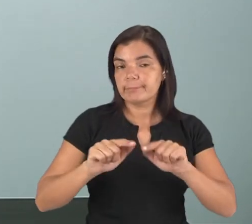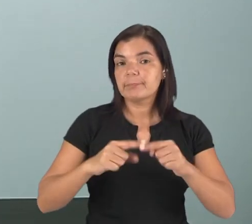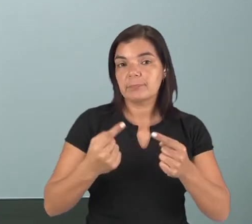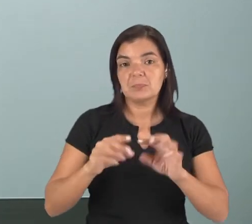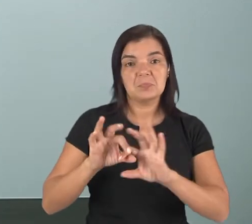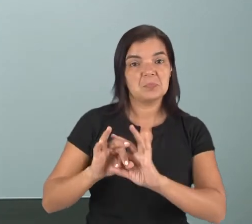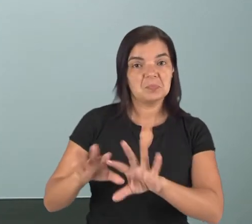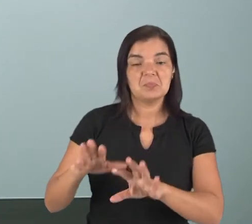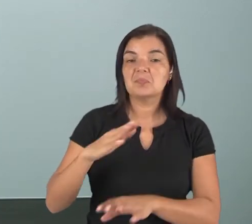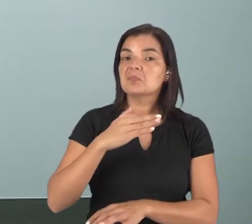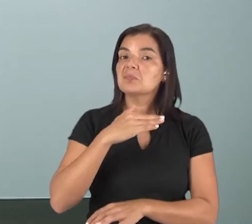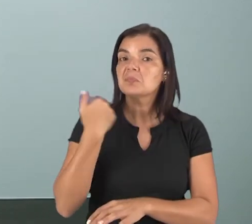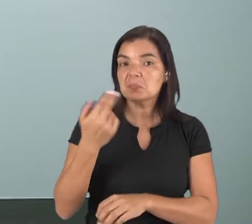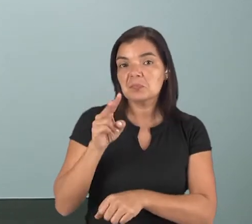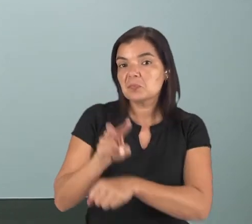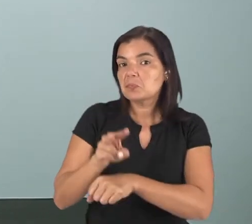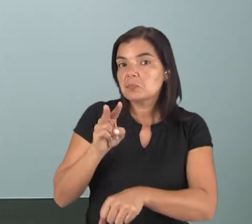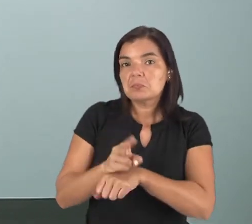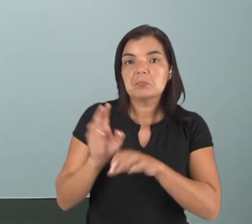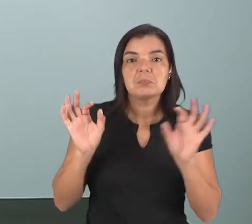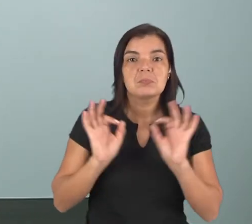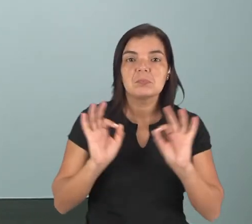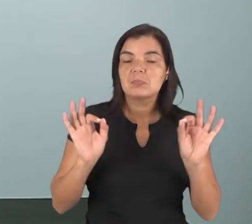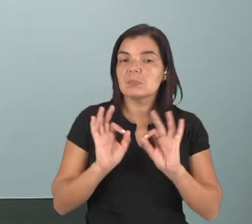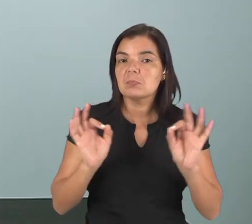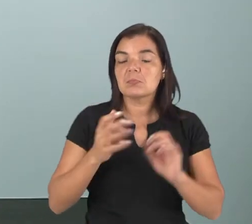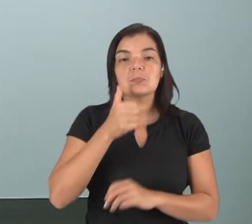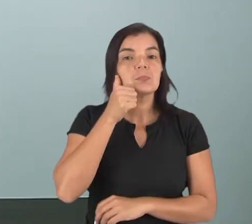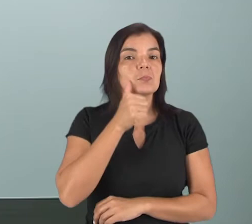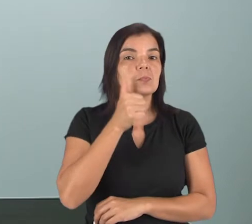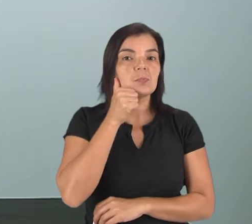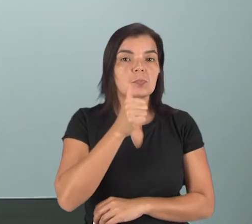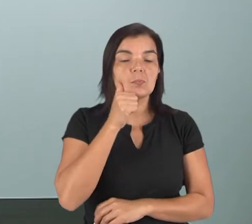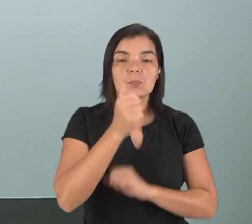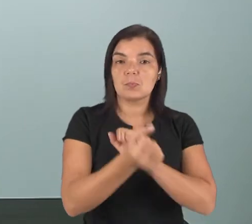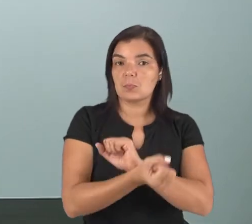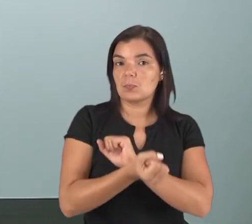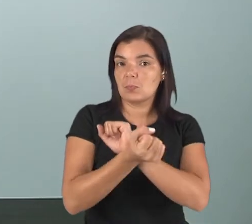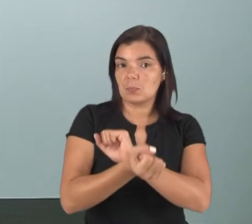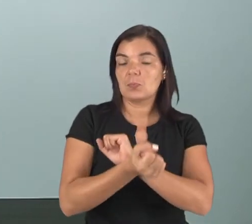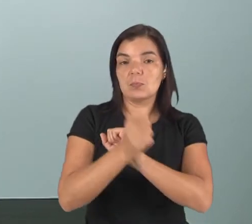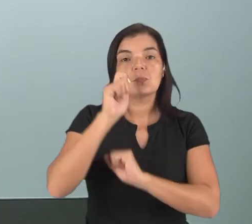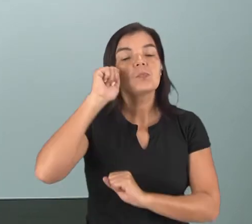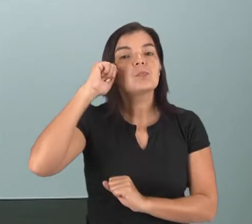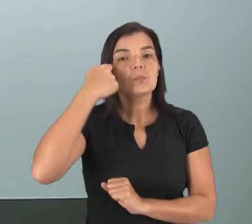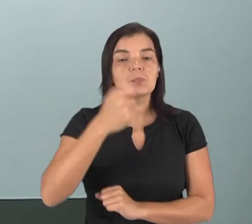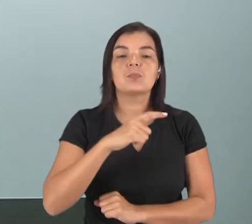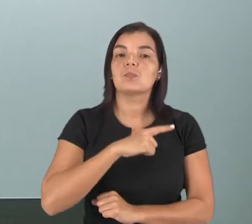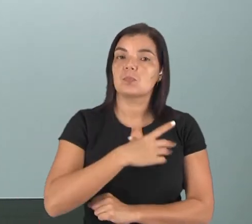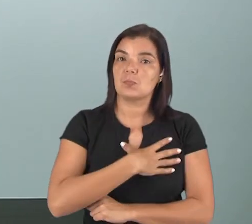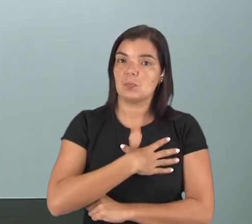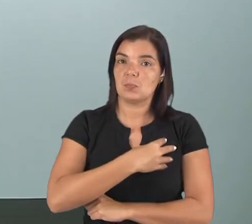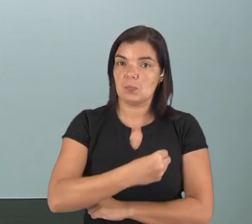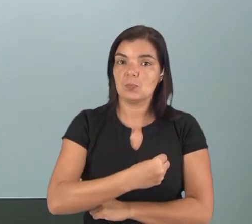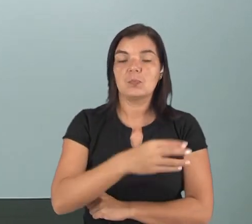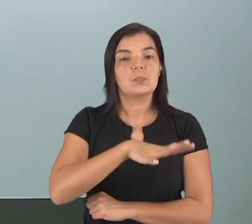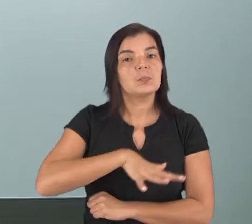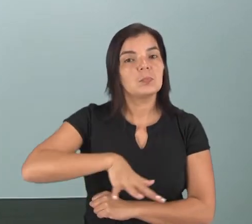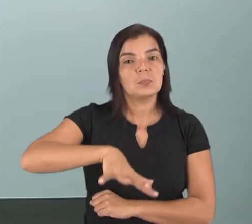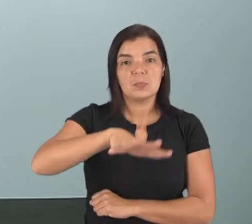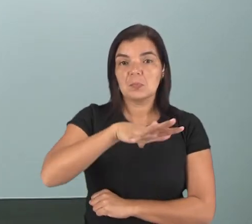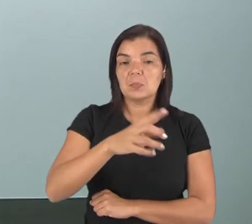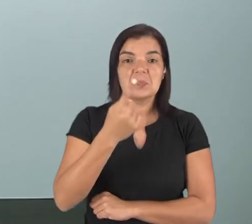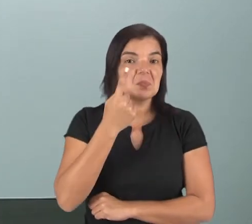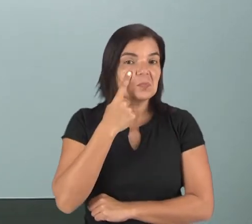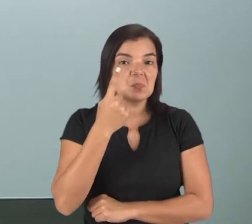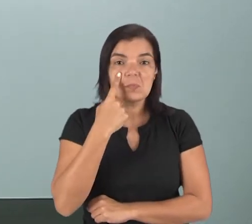para morrer, não cuidavam, né? As mulheres escravas, as mulheres negras que tinham filhos, na maioria das vezes nem